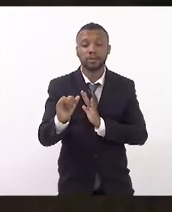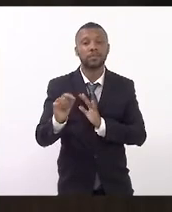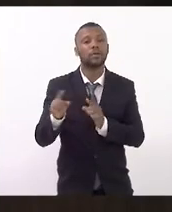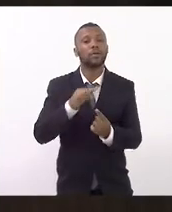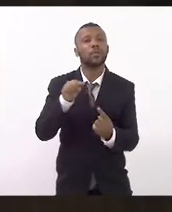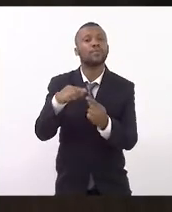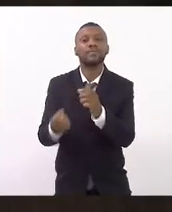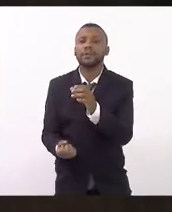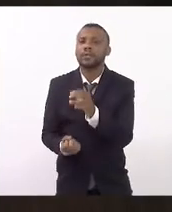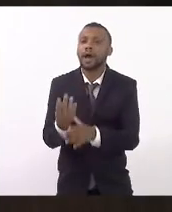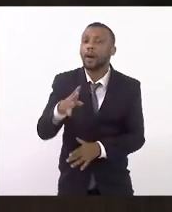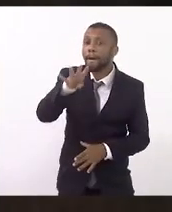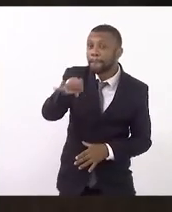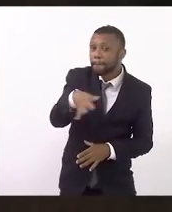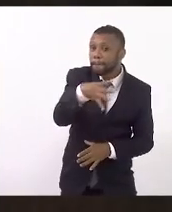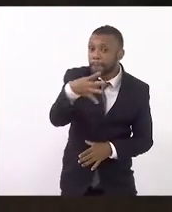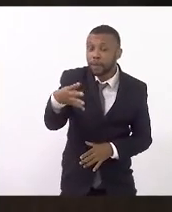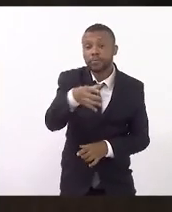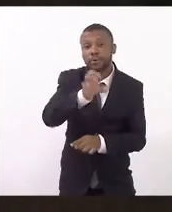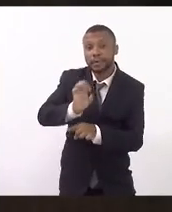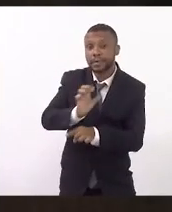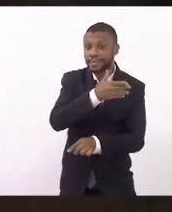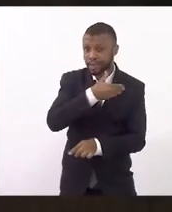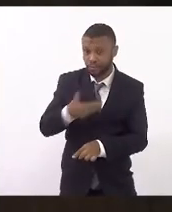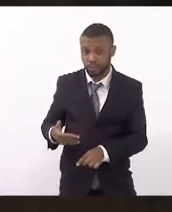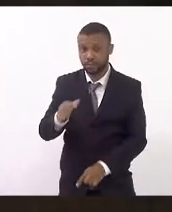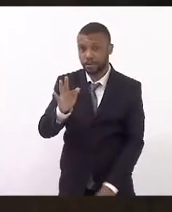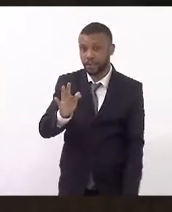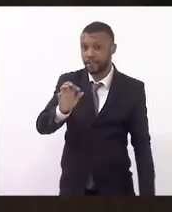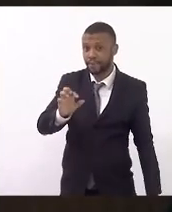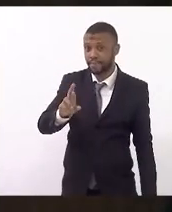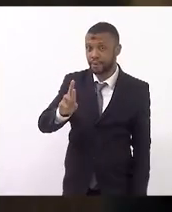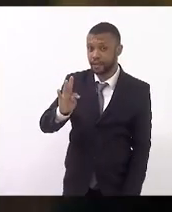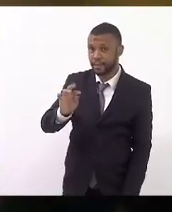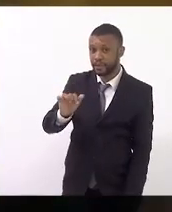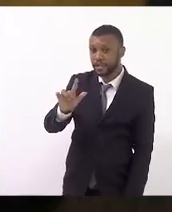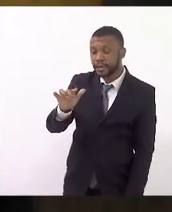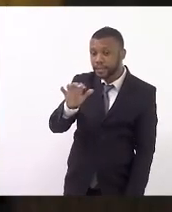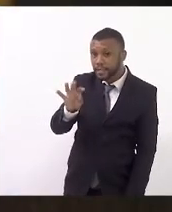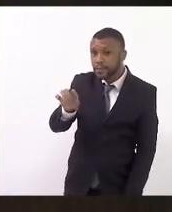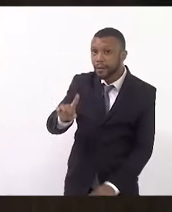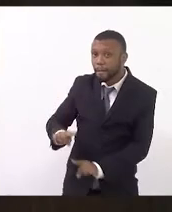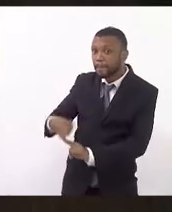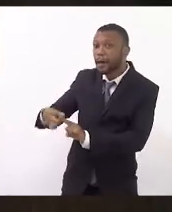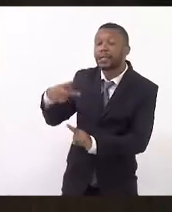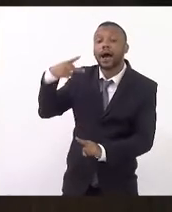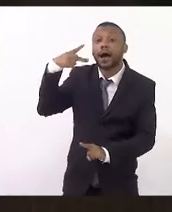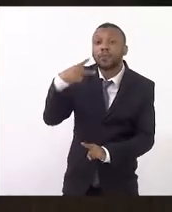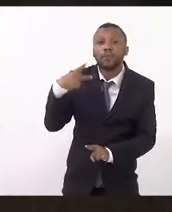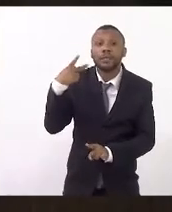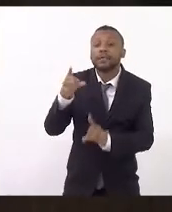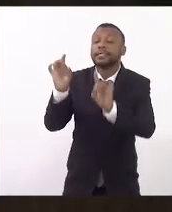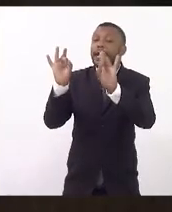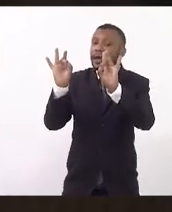o Plano Estadual de Fertilizantes e a Política